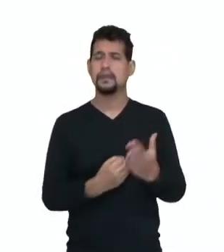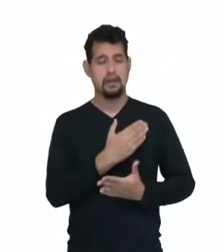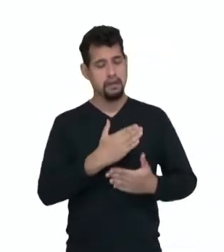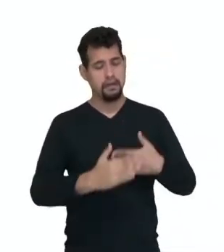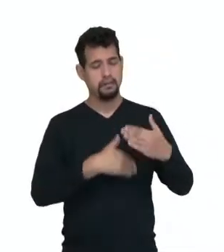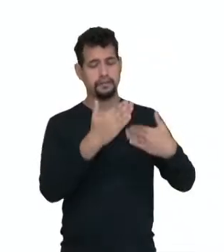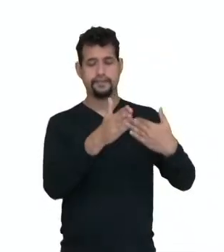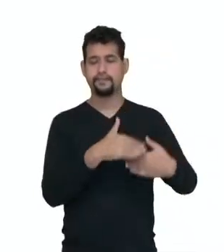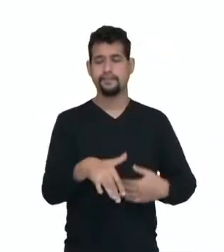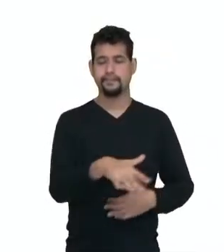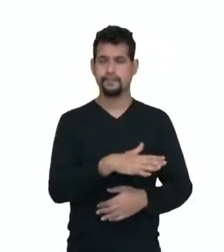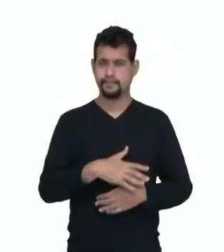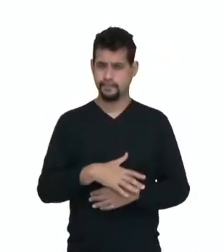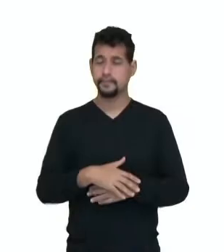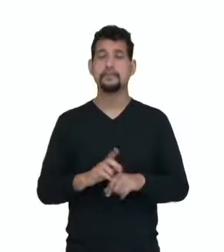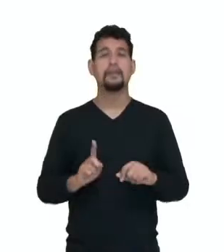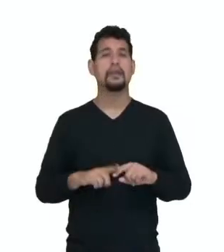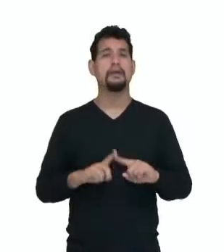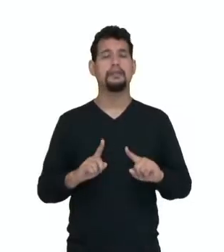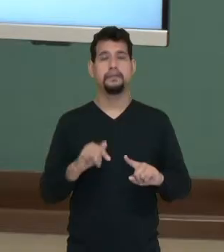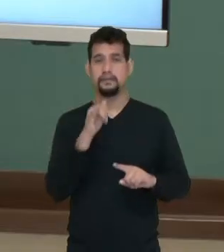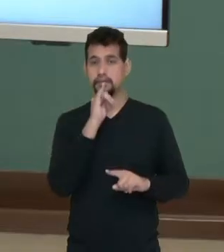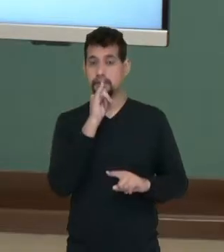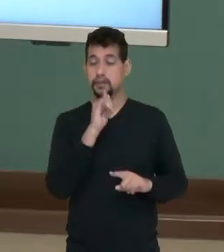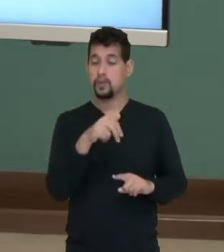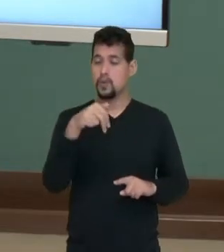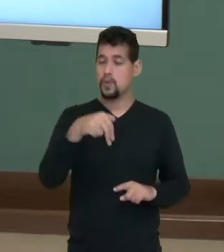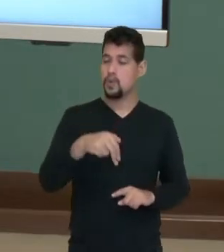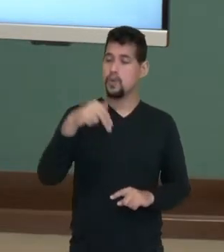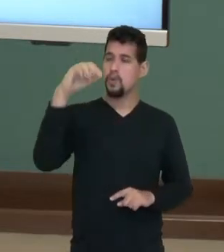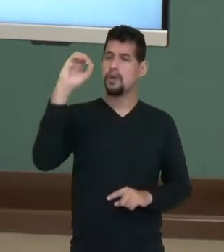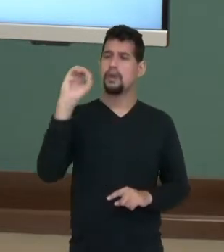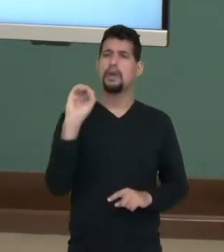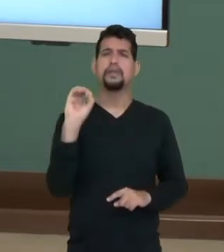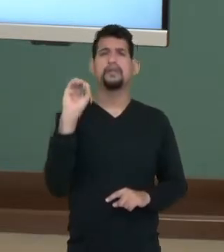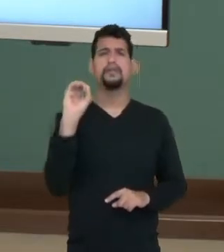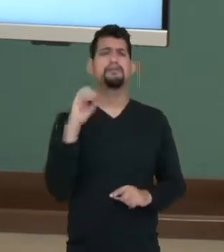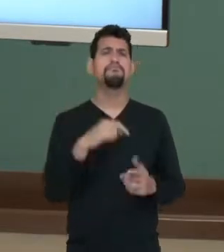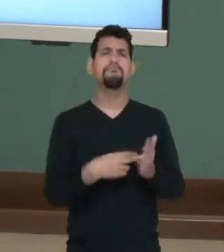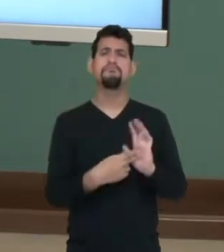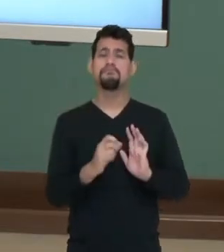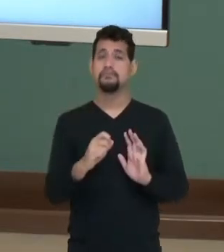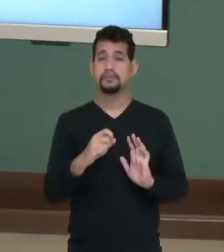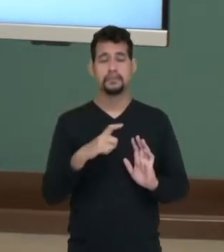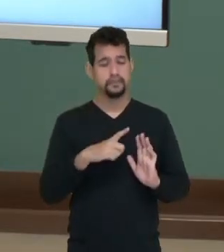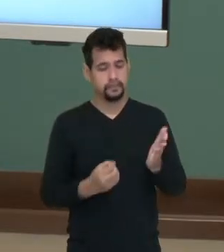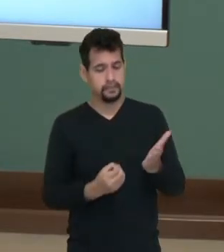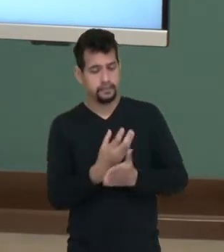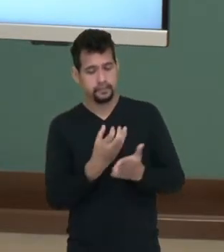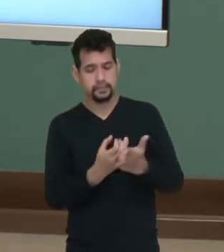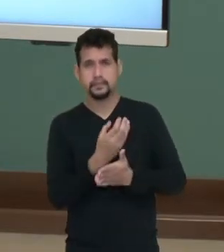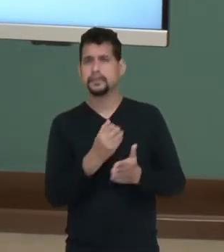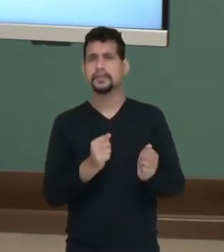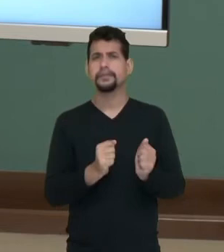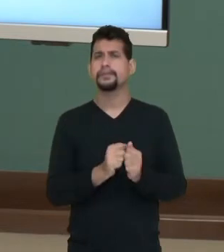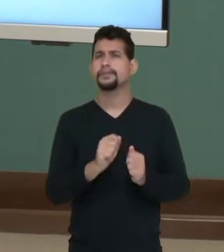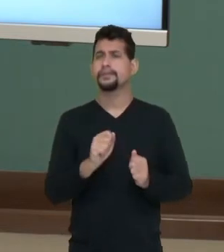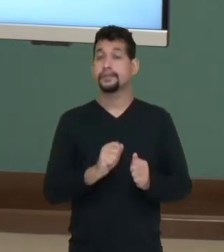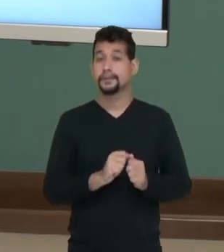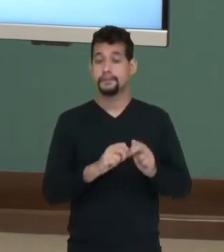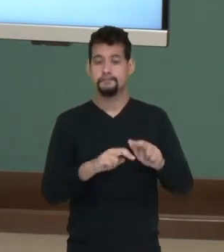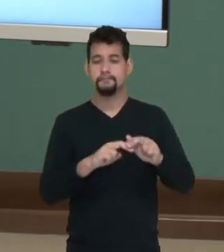essa região. Então, sobretudo na região aqui nordeste, né, as capitanias se desenvolveram, sobretudo no cultivo